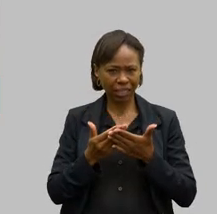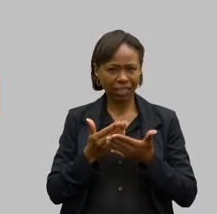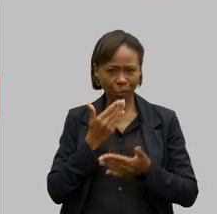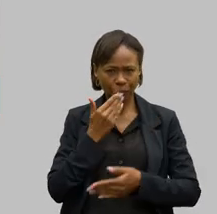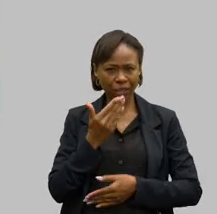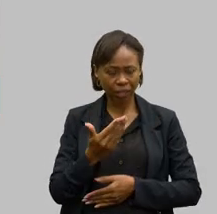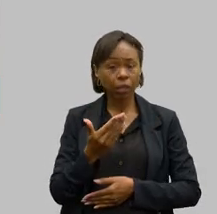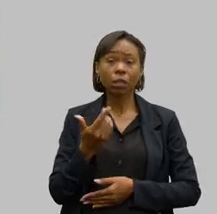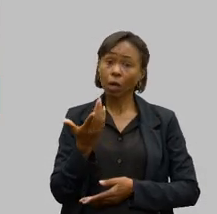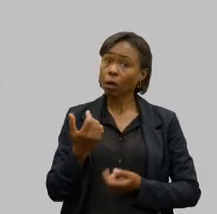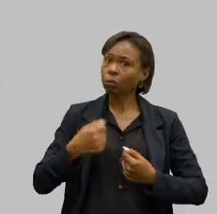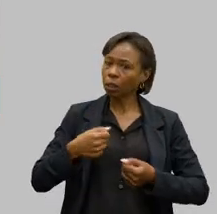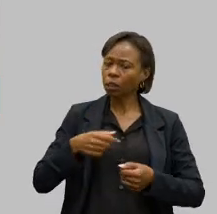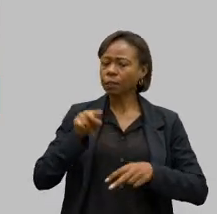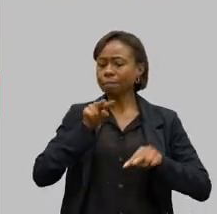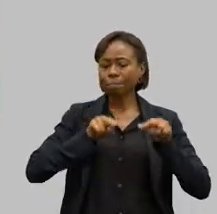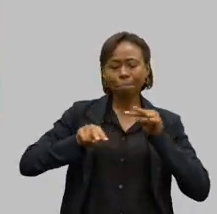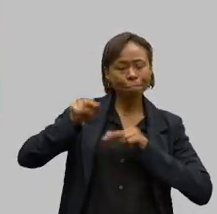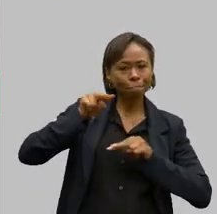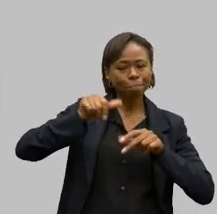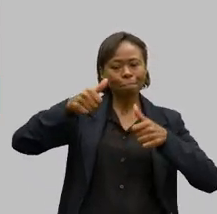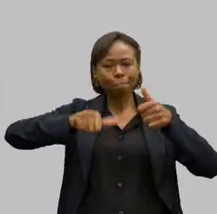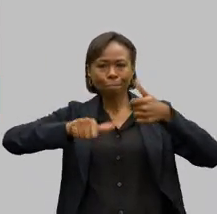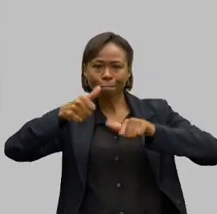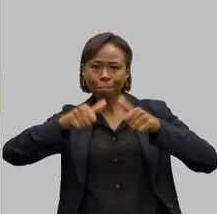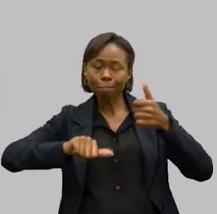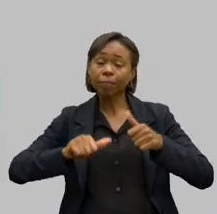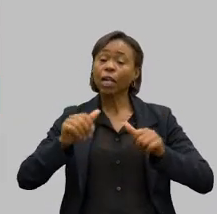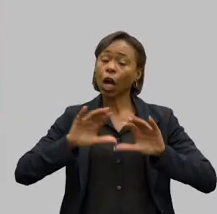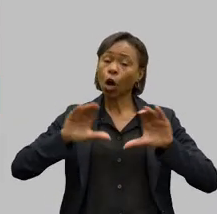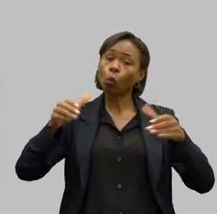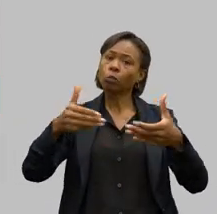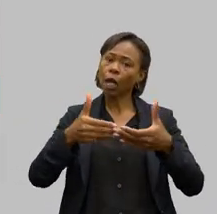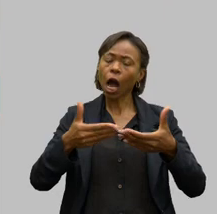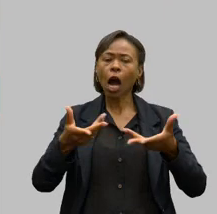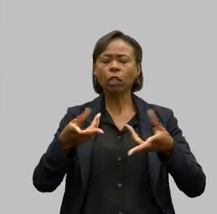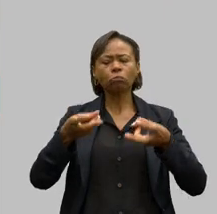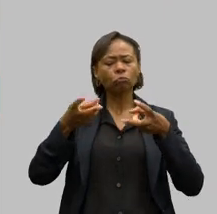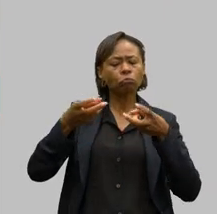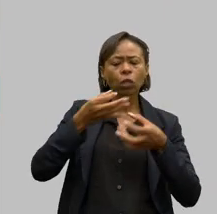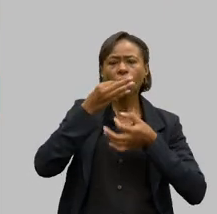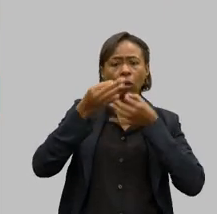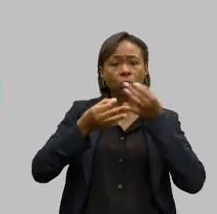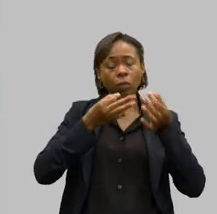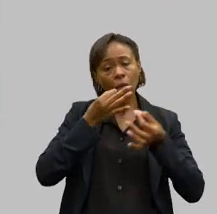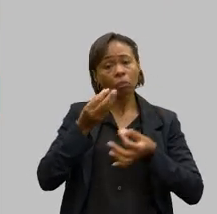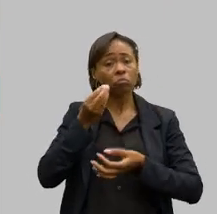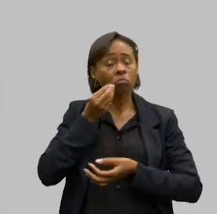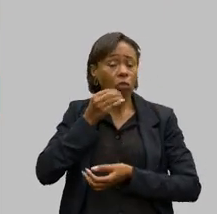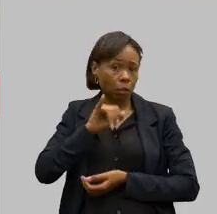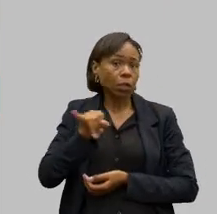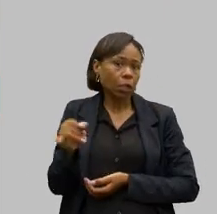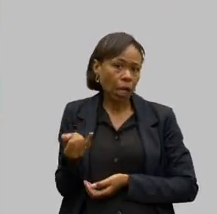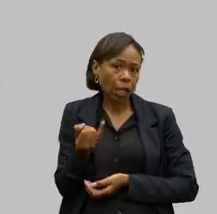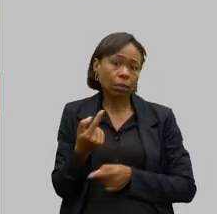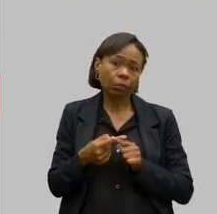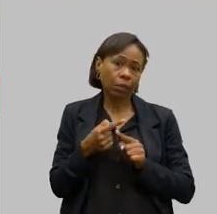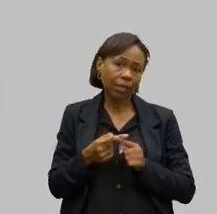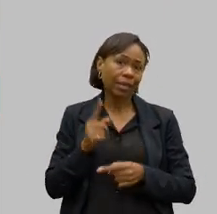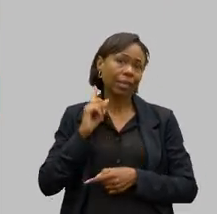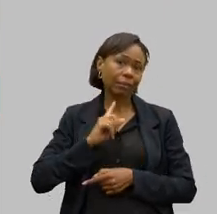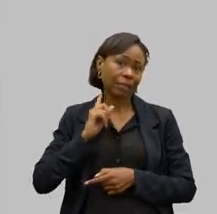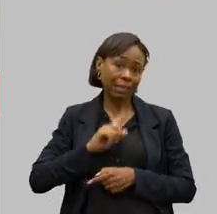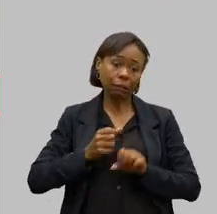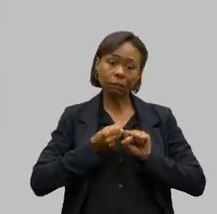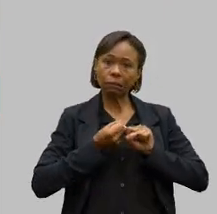importante fazer análise, a escuta da comunidade para que nós vejamos essas possibilidades, já que o nosso estado é muito extenso.